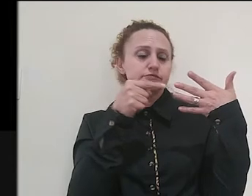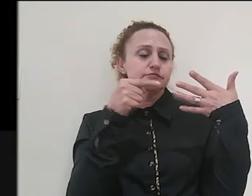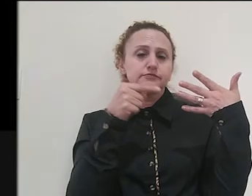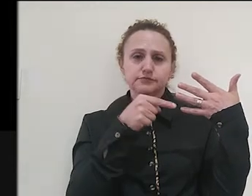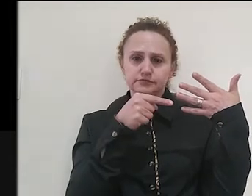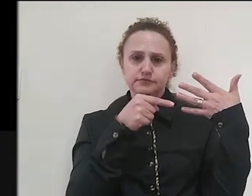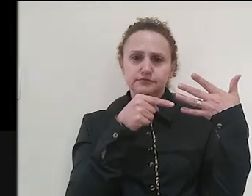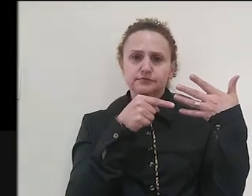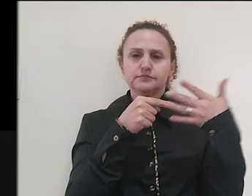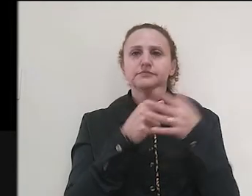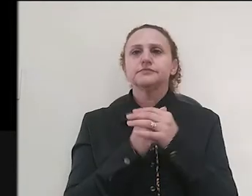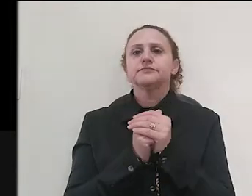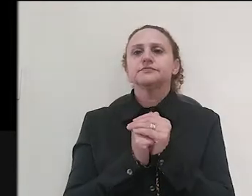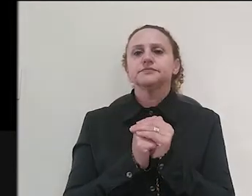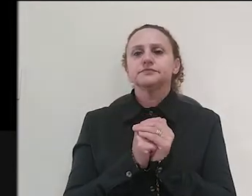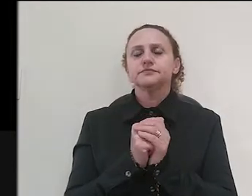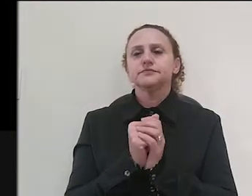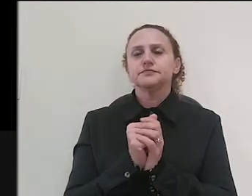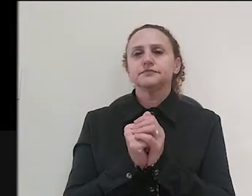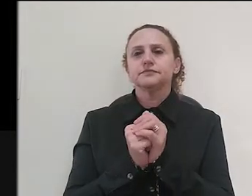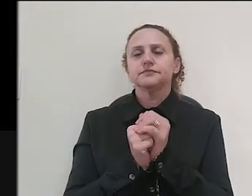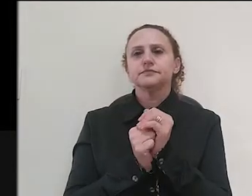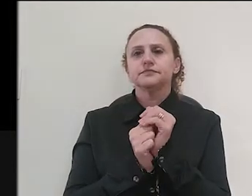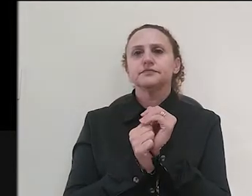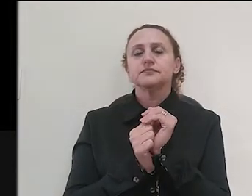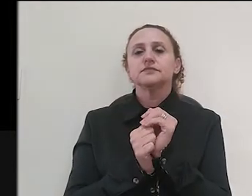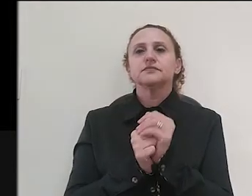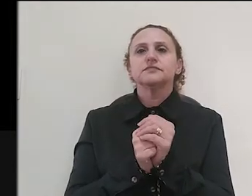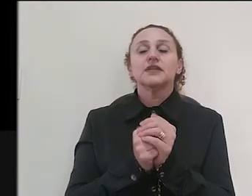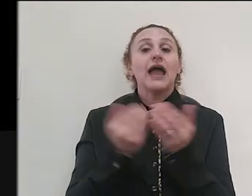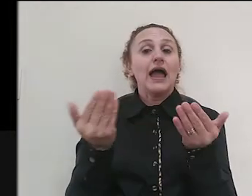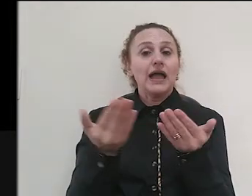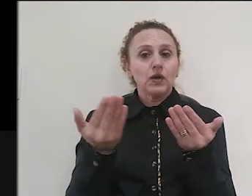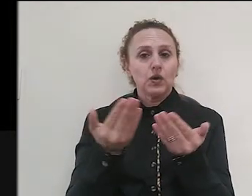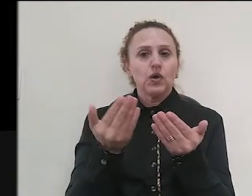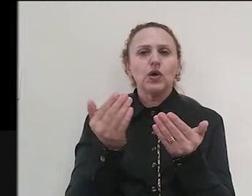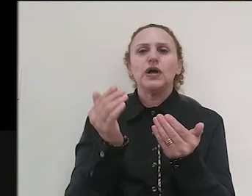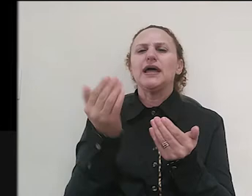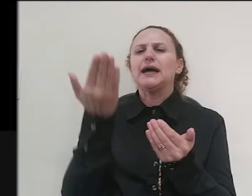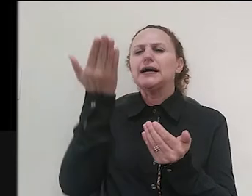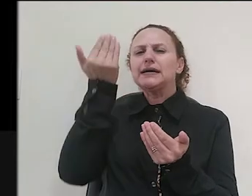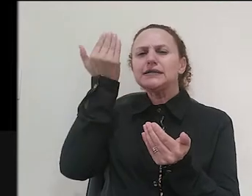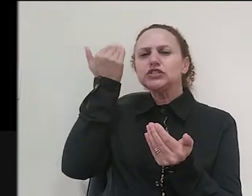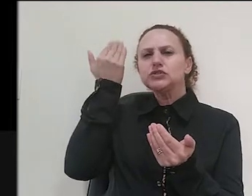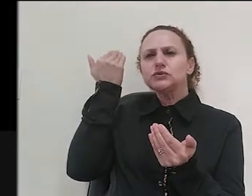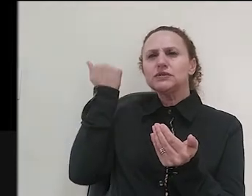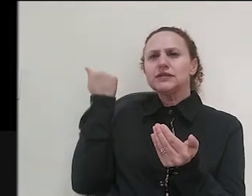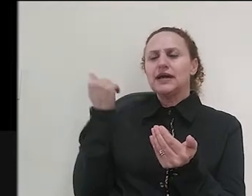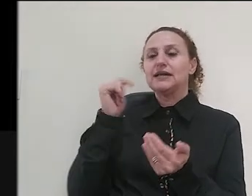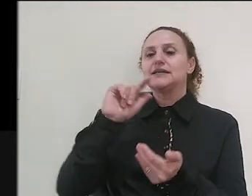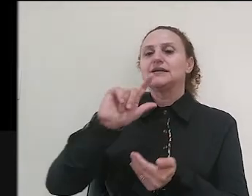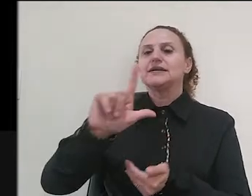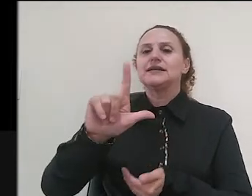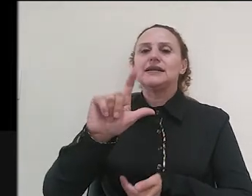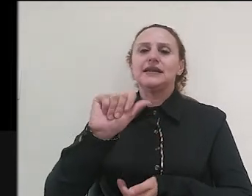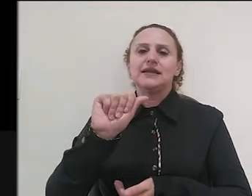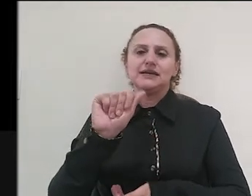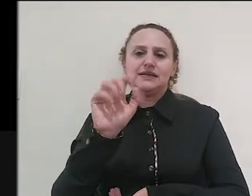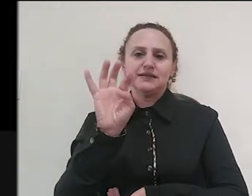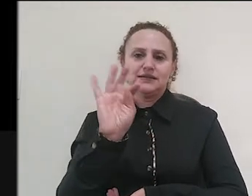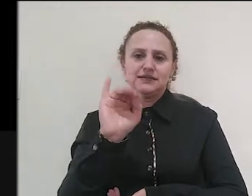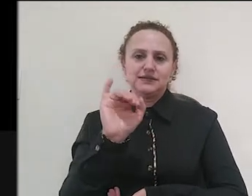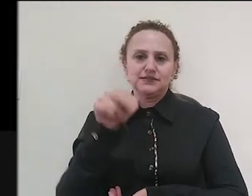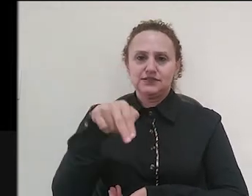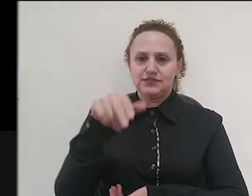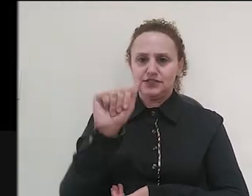E na comédia, o Aristófanes. Da antiguidade latina, que é um pouco mais para cá no tempo, né, tem a ver